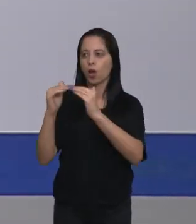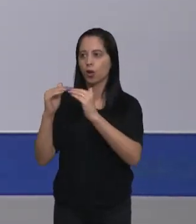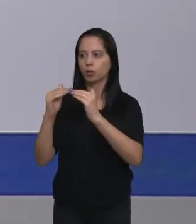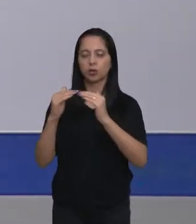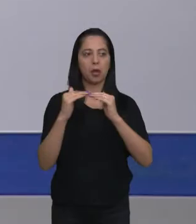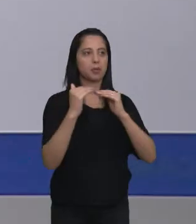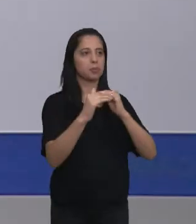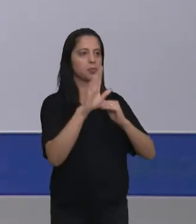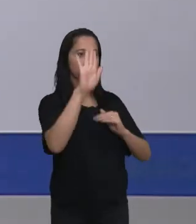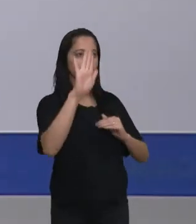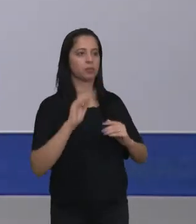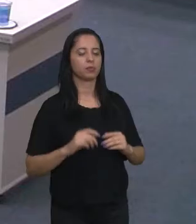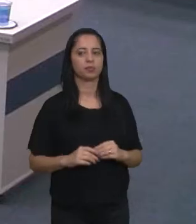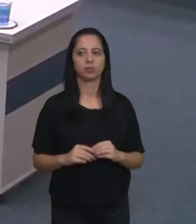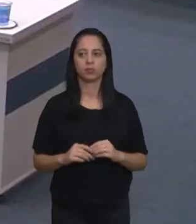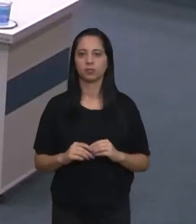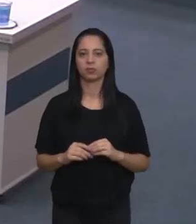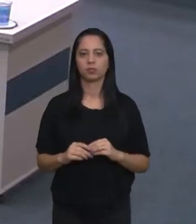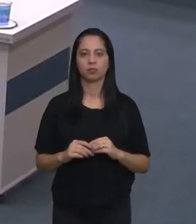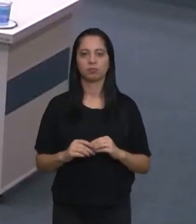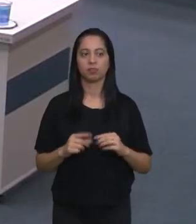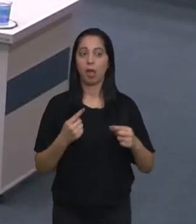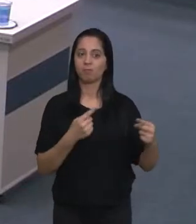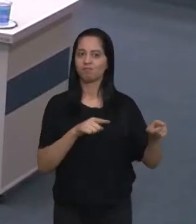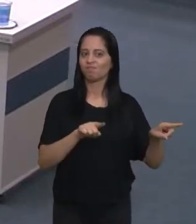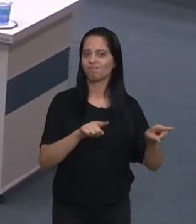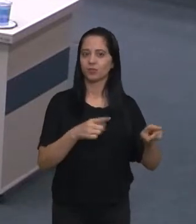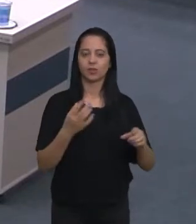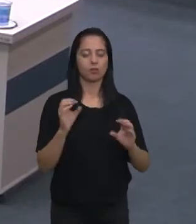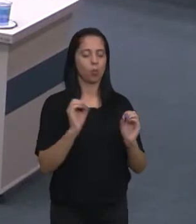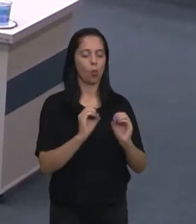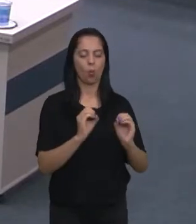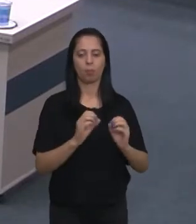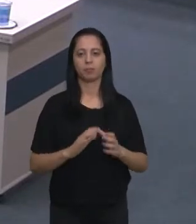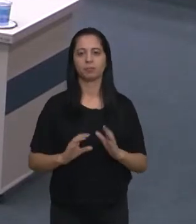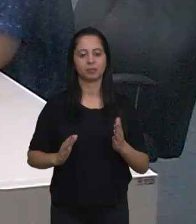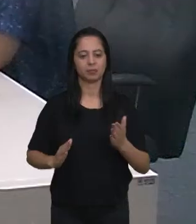Os contrários se manifestem. Nenhum voto contrário, senhor presidente.